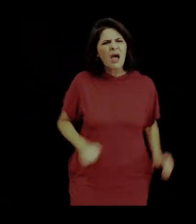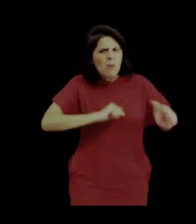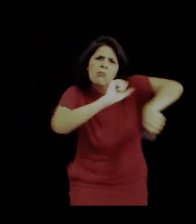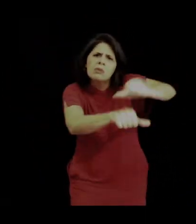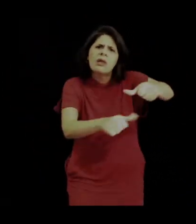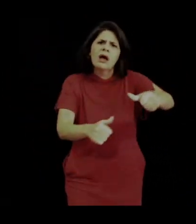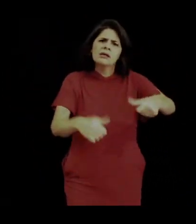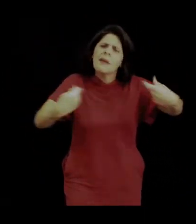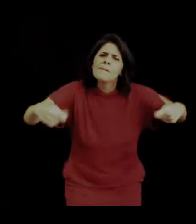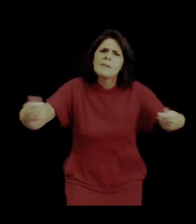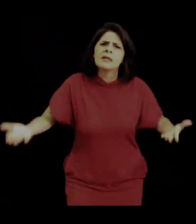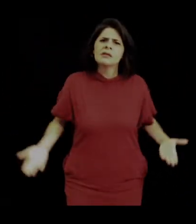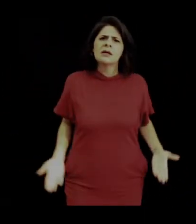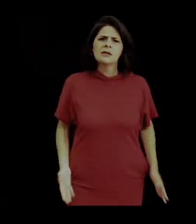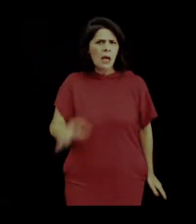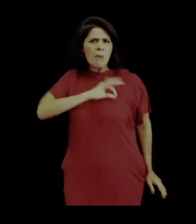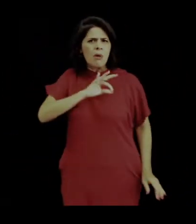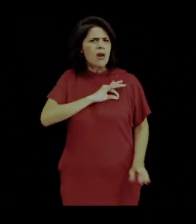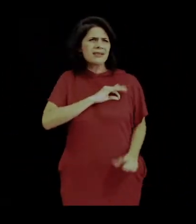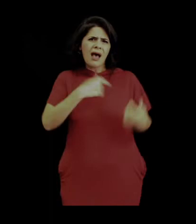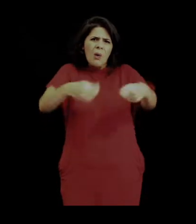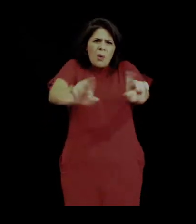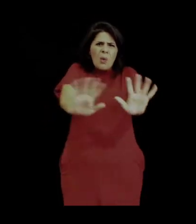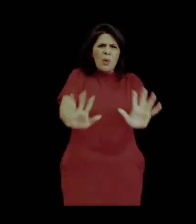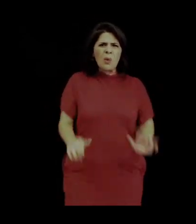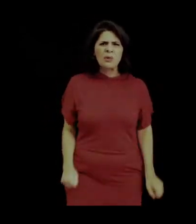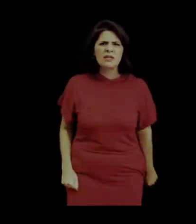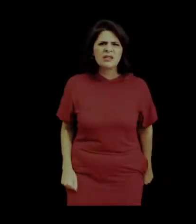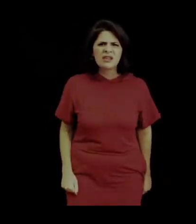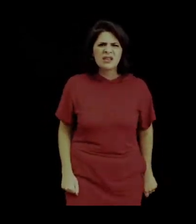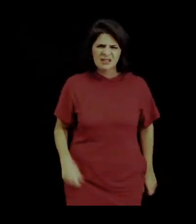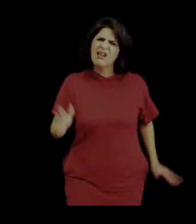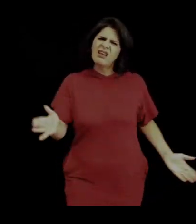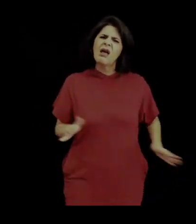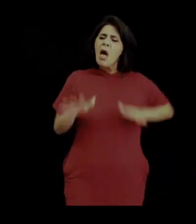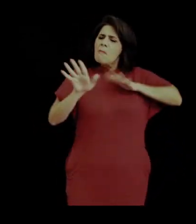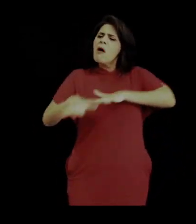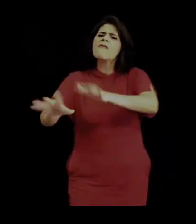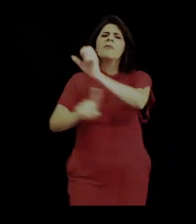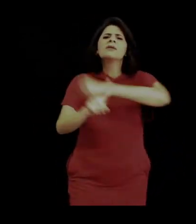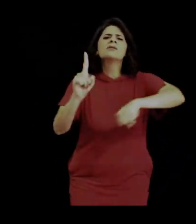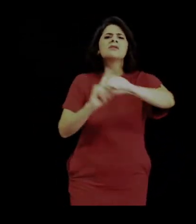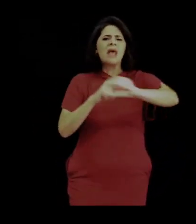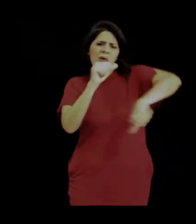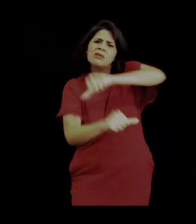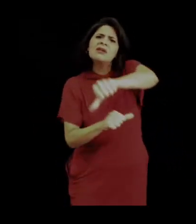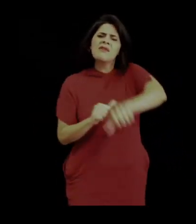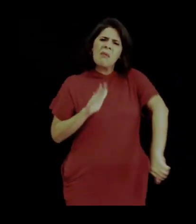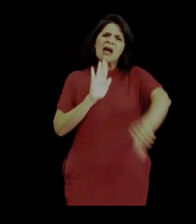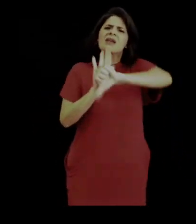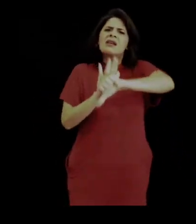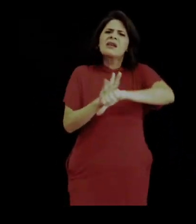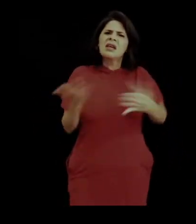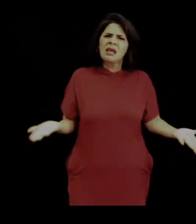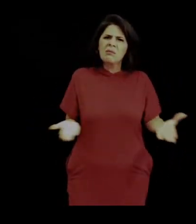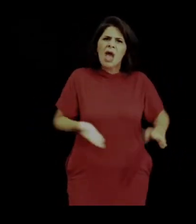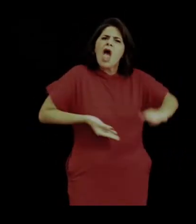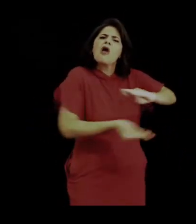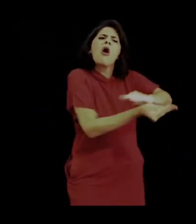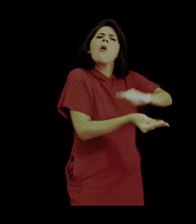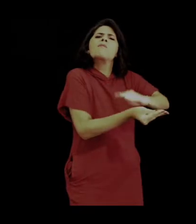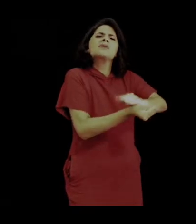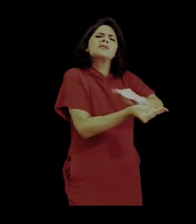mudança vida os policiais vai ficar criminalizam os movimentos sociais e as corrupções